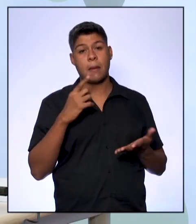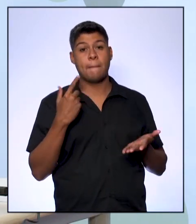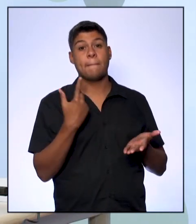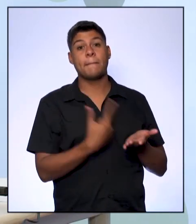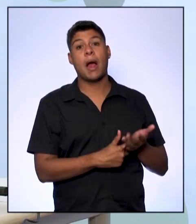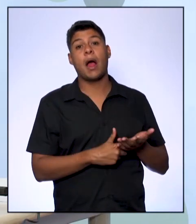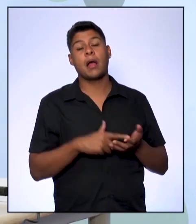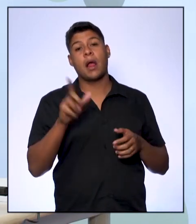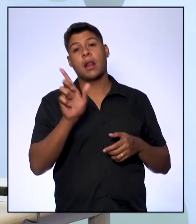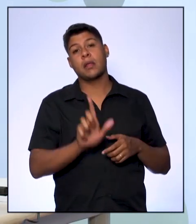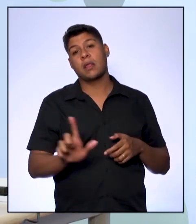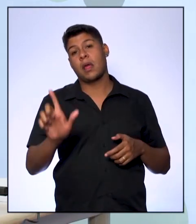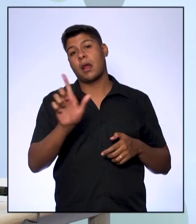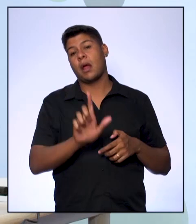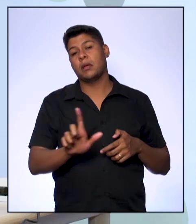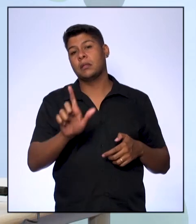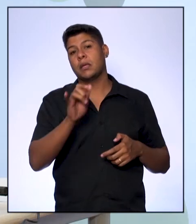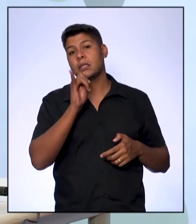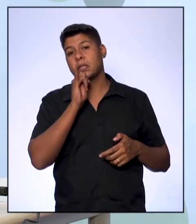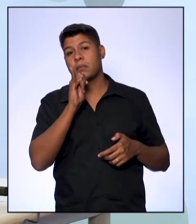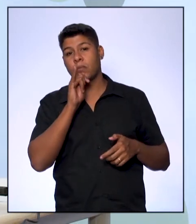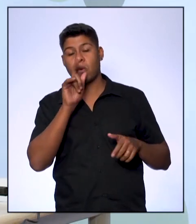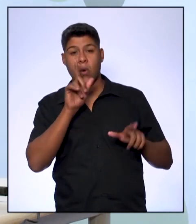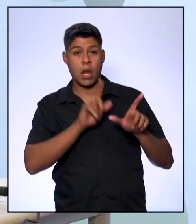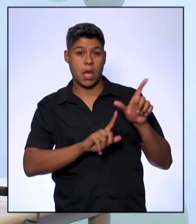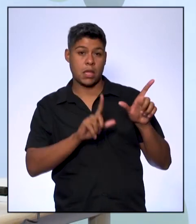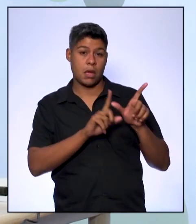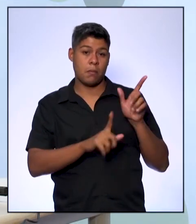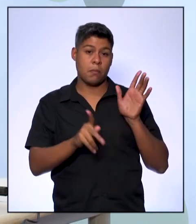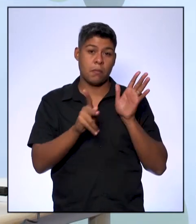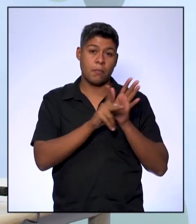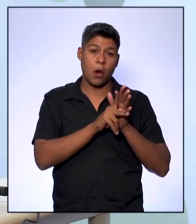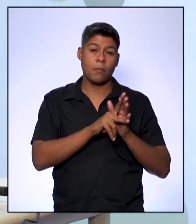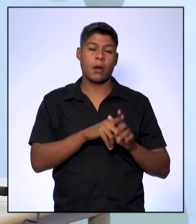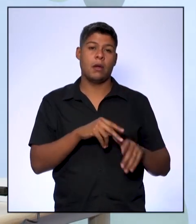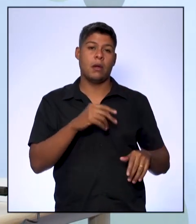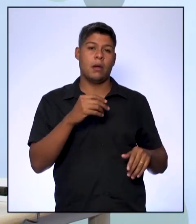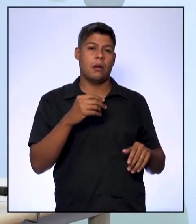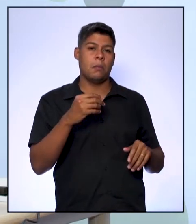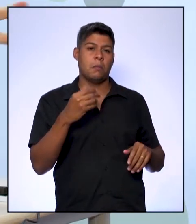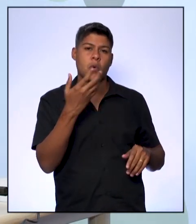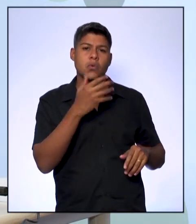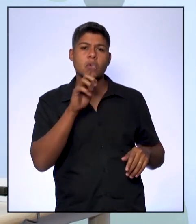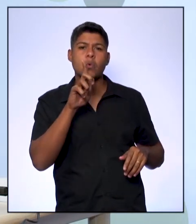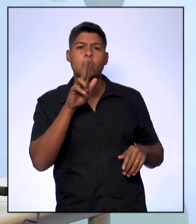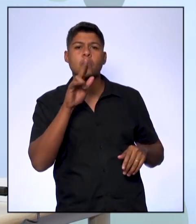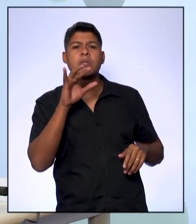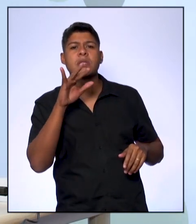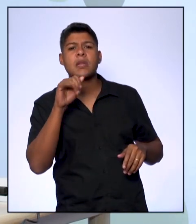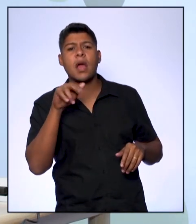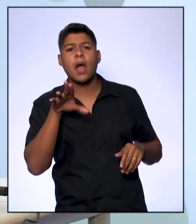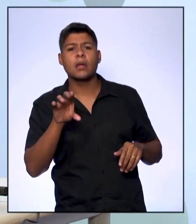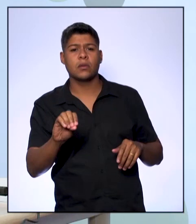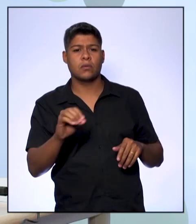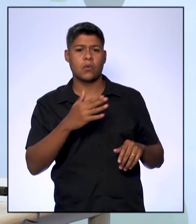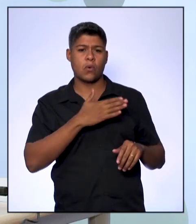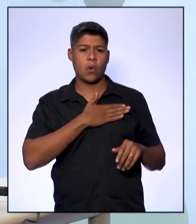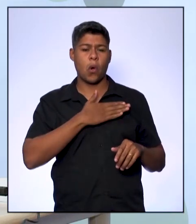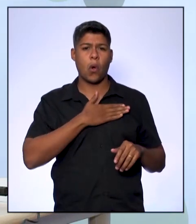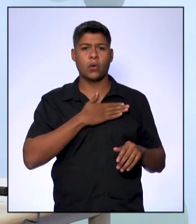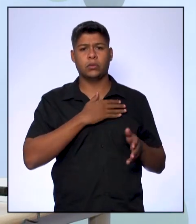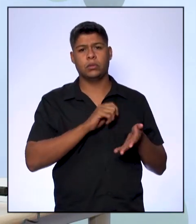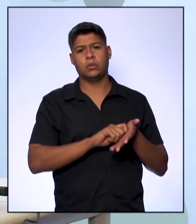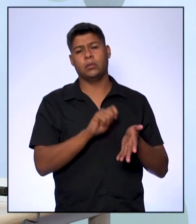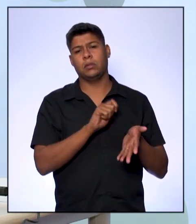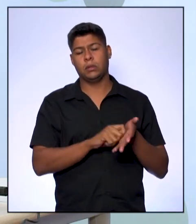uma marca literária que distingue olha isso aqui é a letra de por exemplo de fulano desligado luciano do mauro eu gosto do estilo